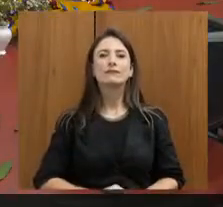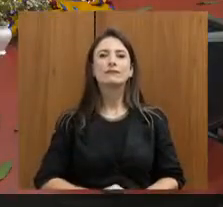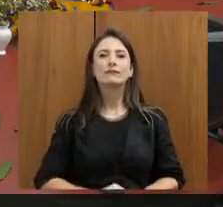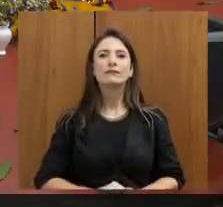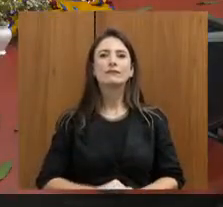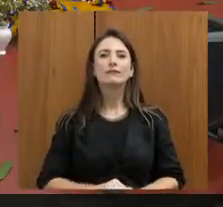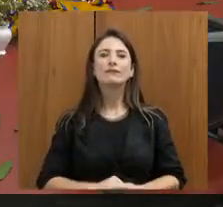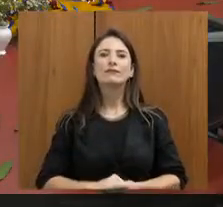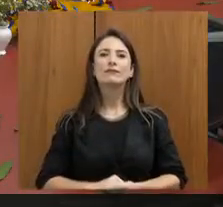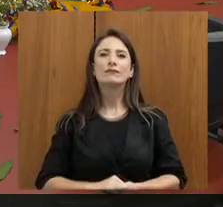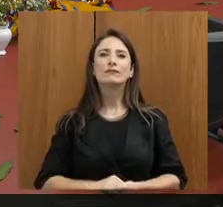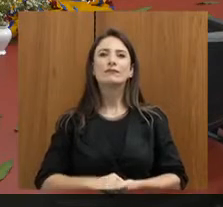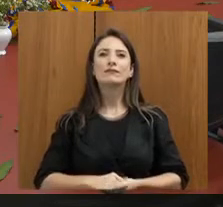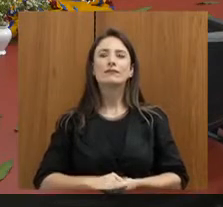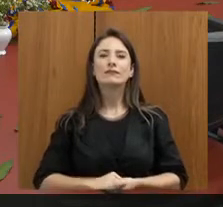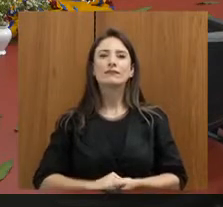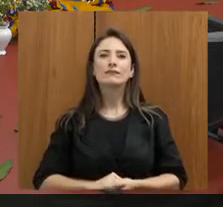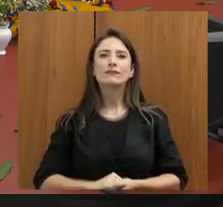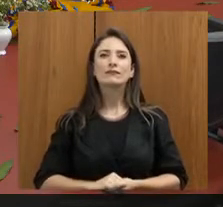com quem